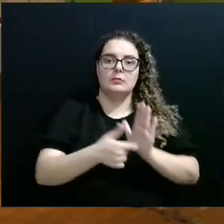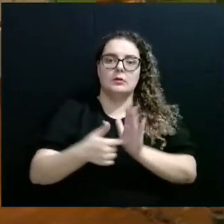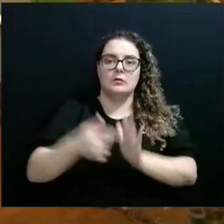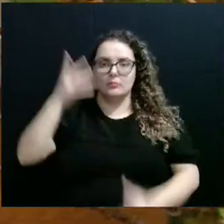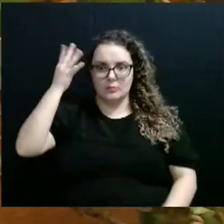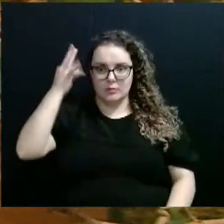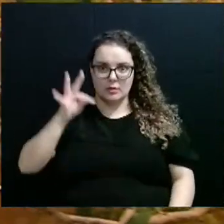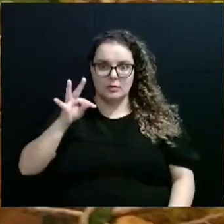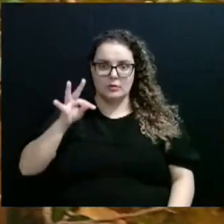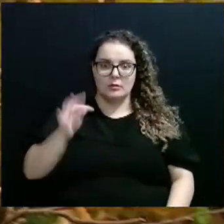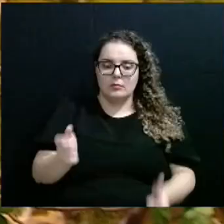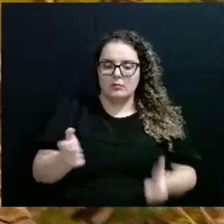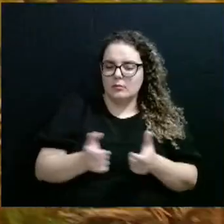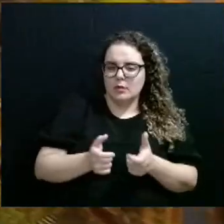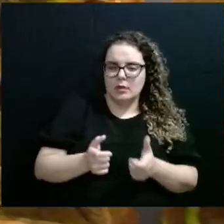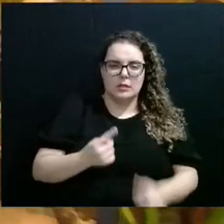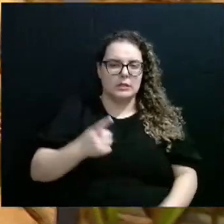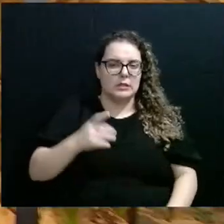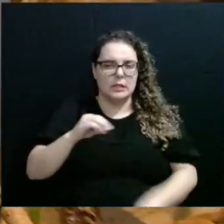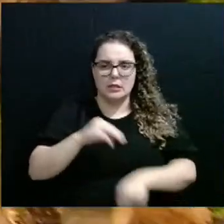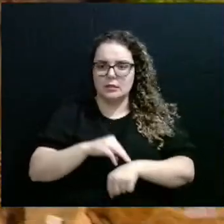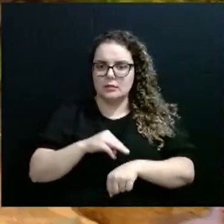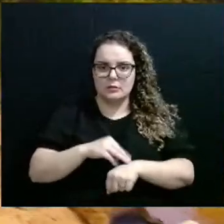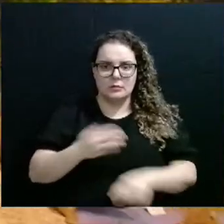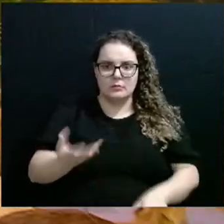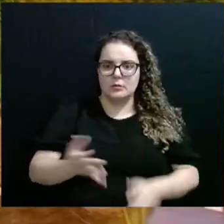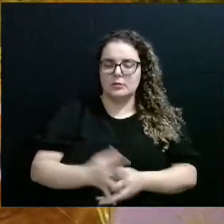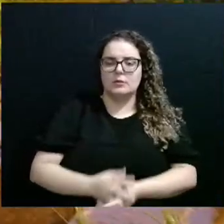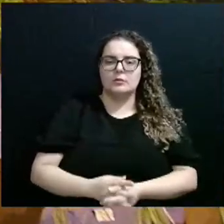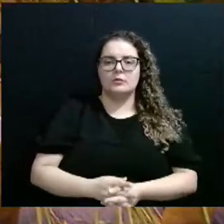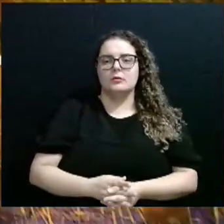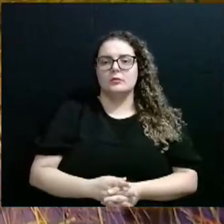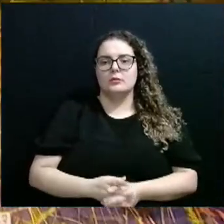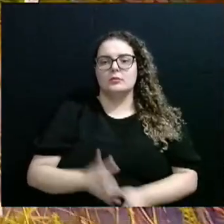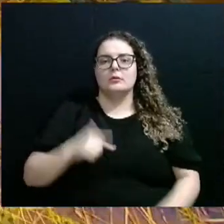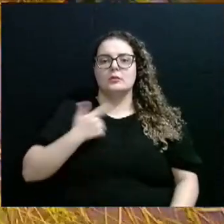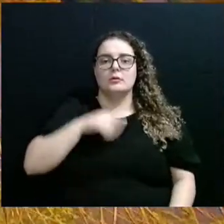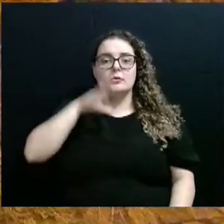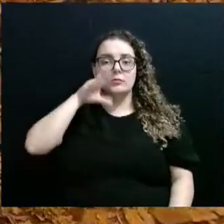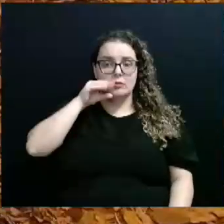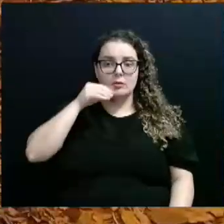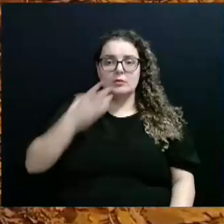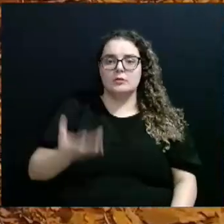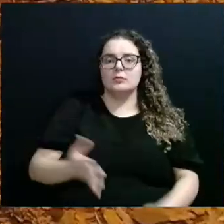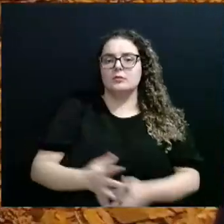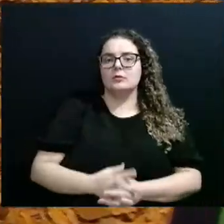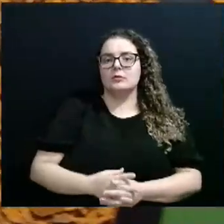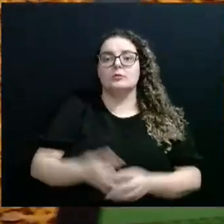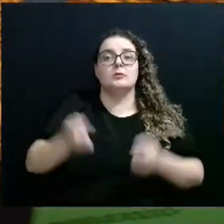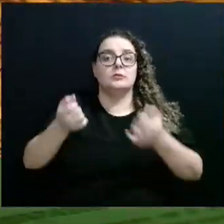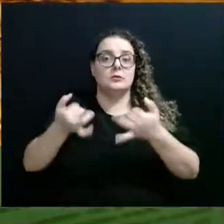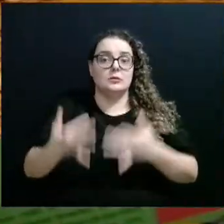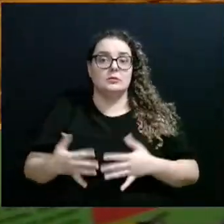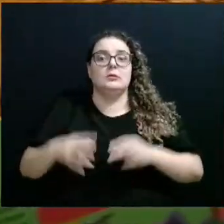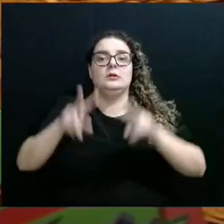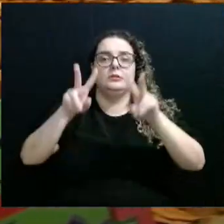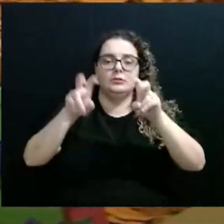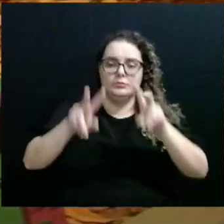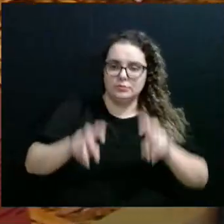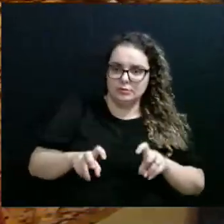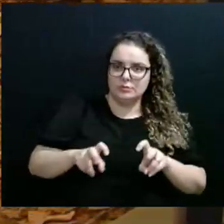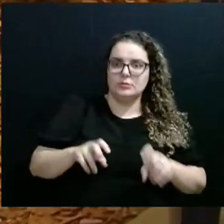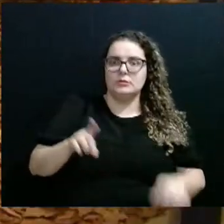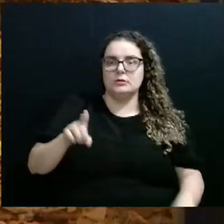curtinha, de coisa de 10 minutinhos, onde os nossos colaboradores vão explicar essas temáticas sobre desmatamento,